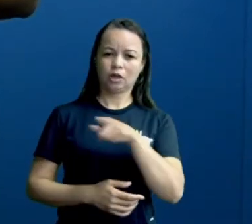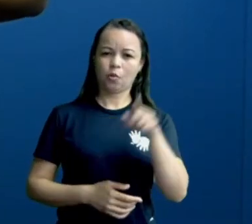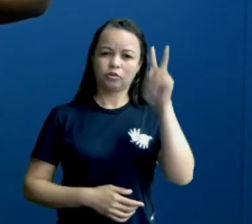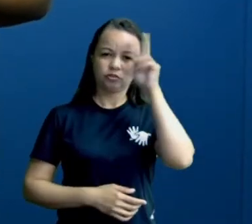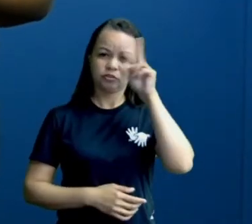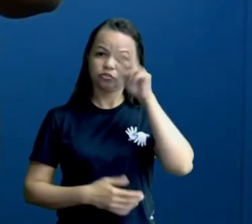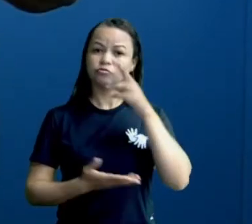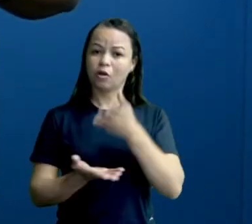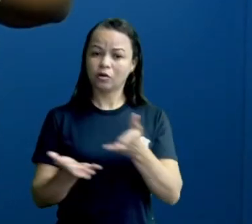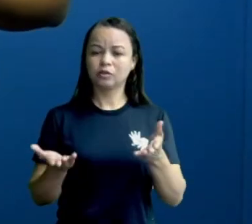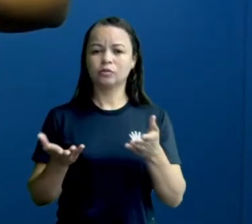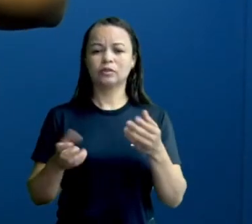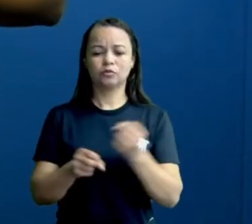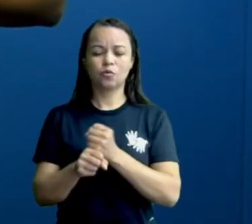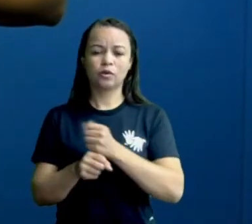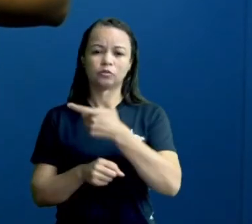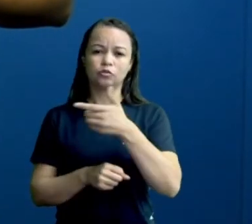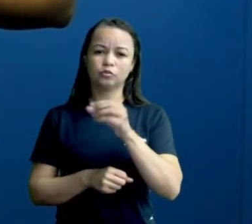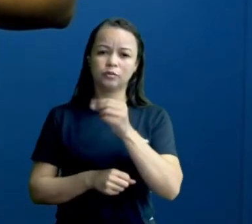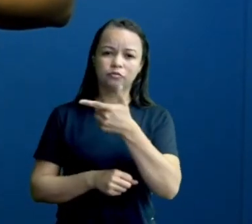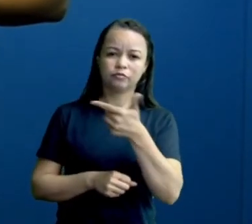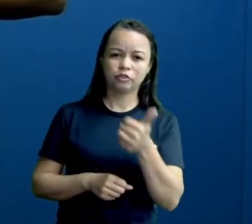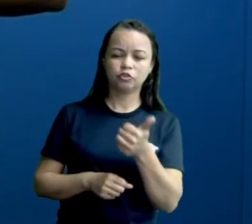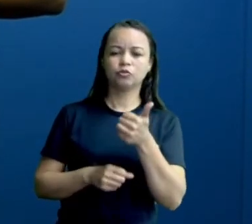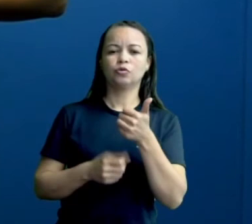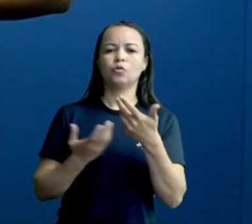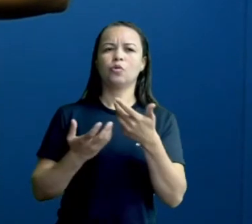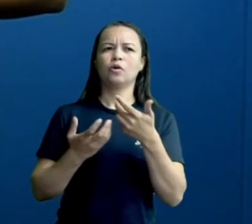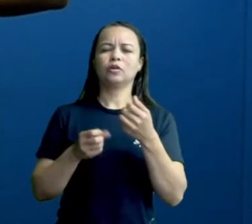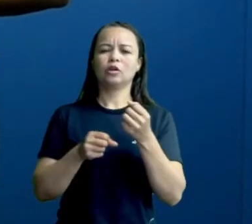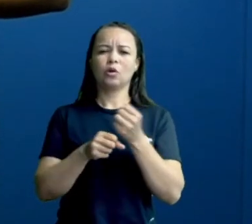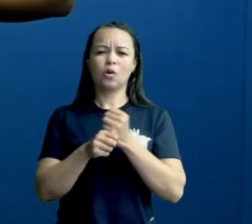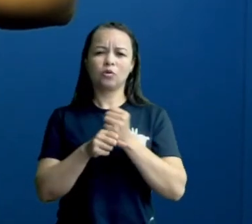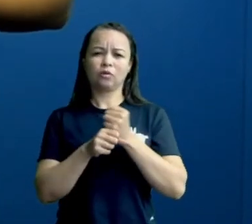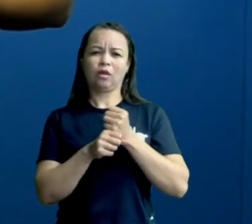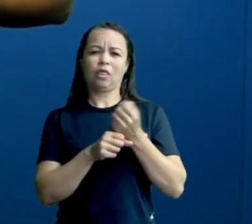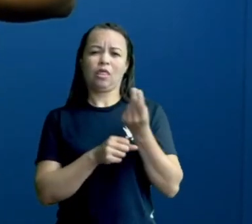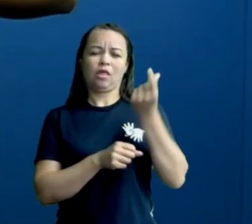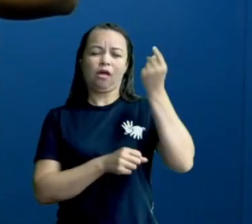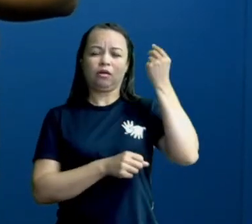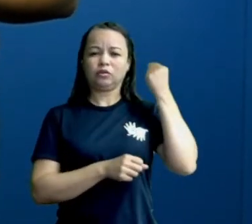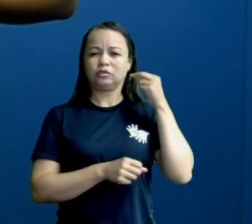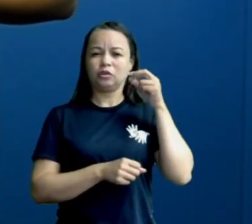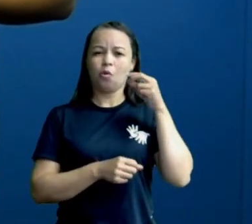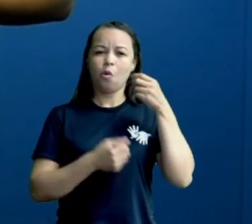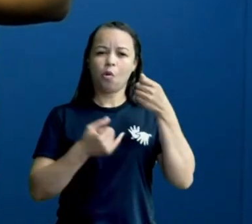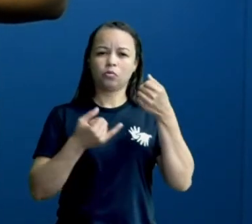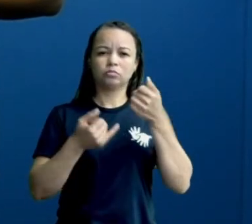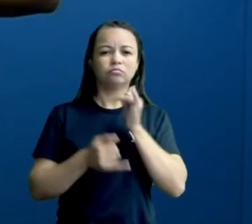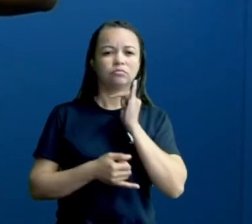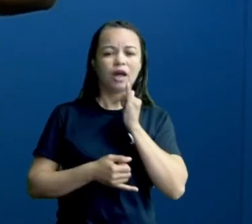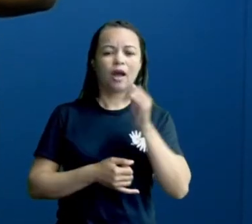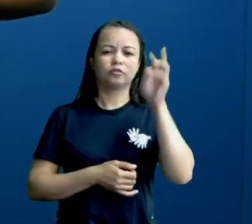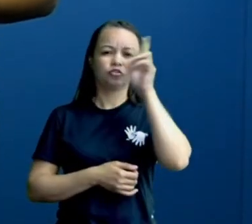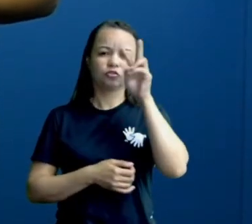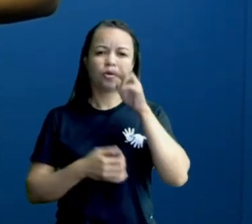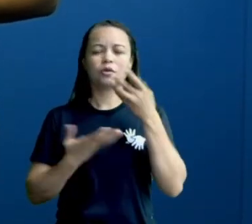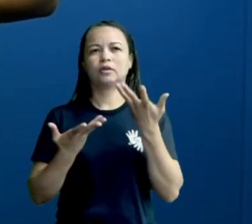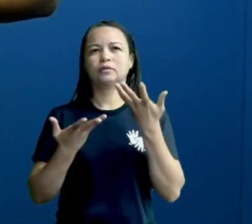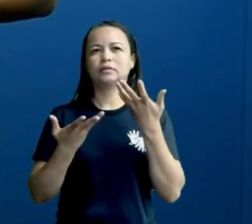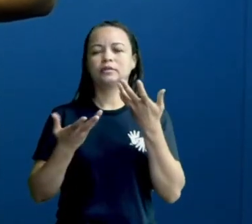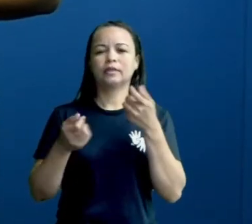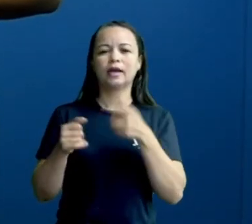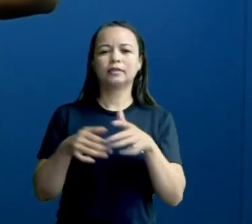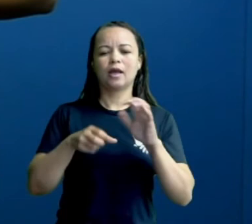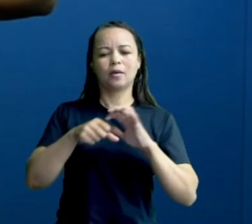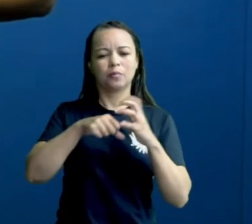ano 2021 e daqui a muitos e muitos anos, quando alguém contar a história da época de 2021, da época da pandemia, por exemplo,